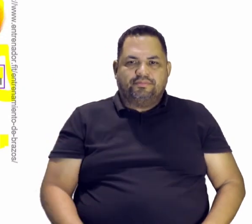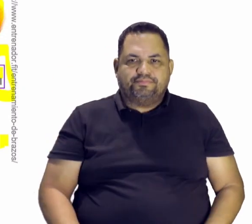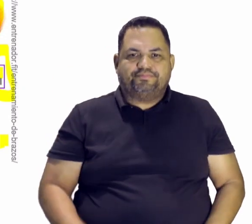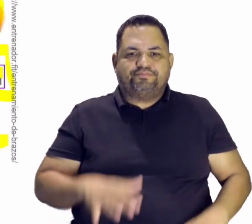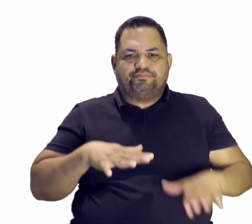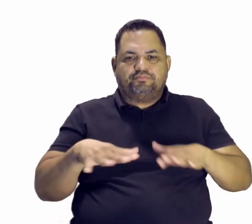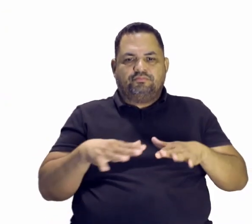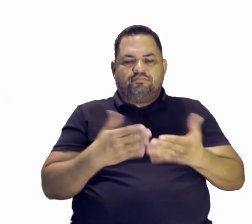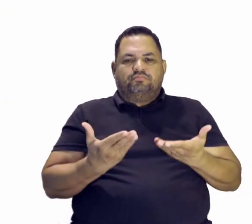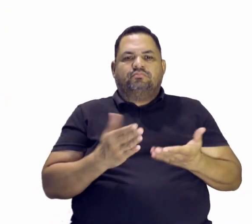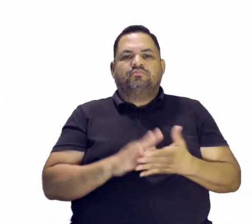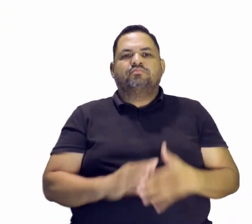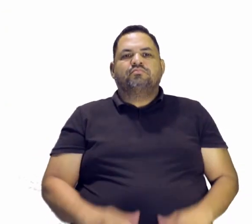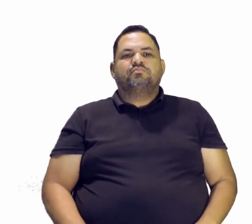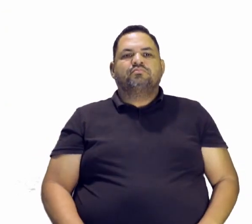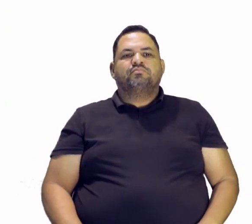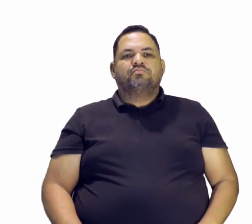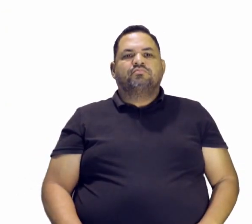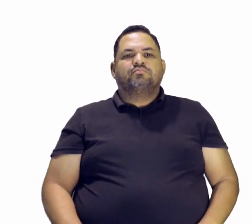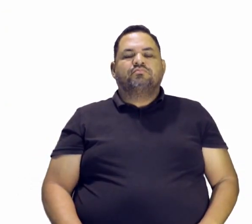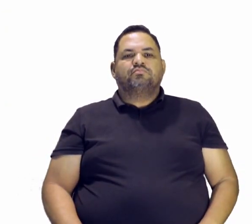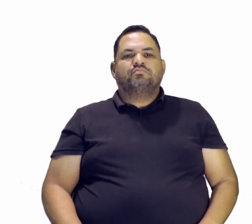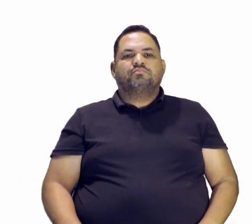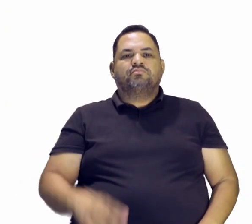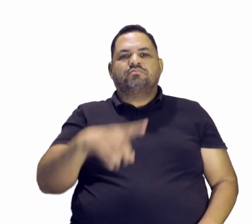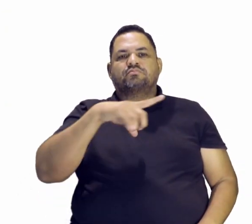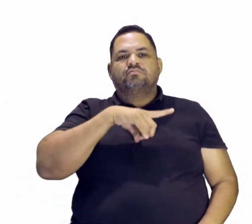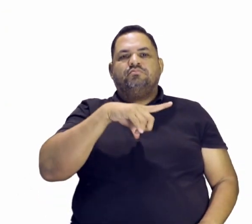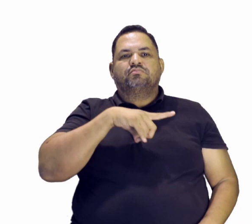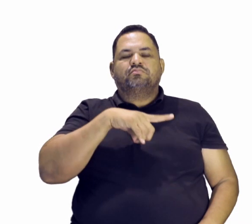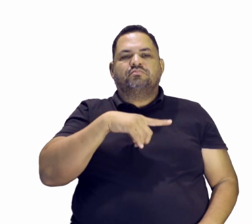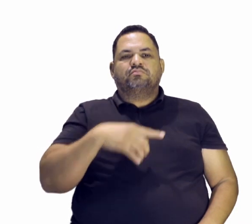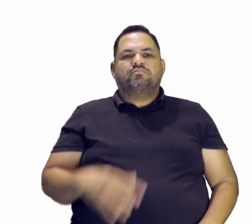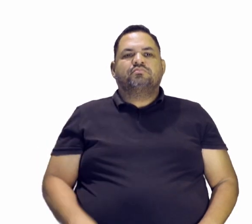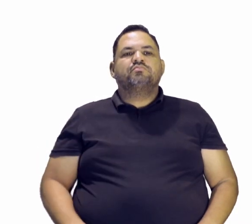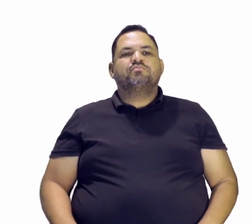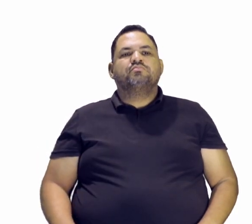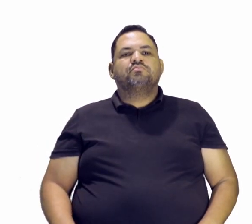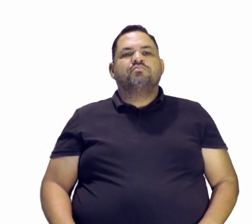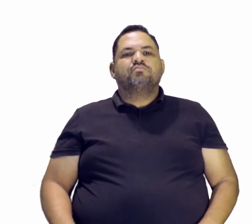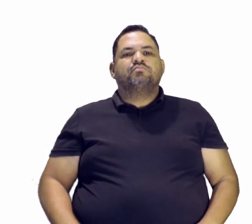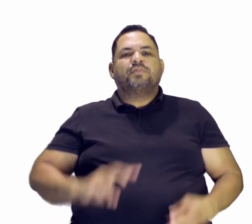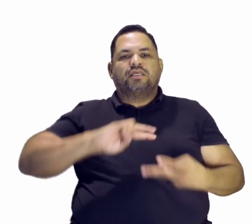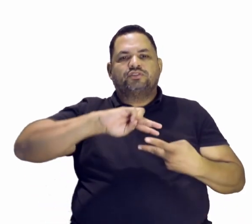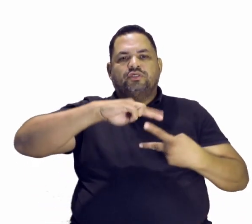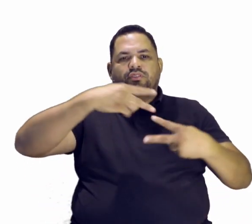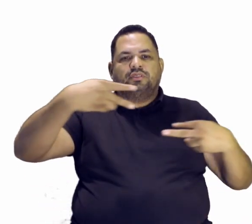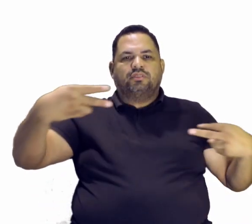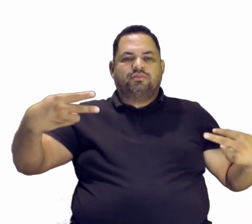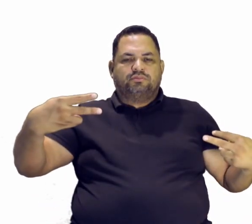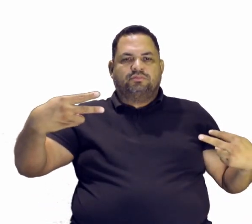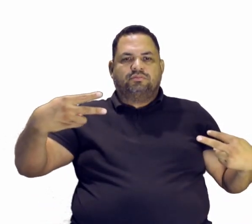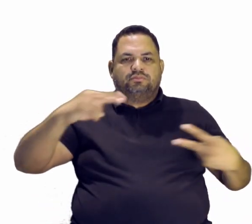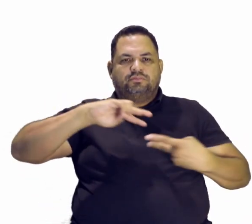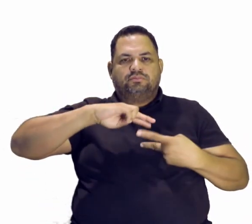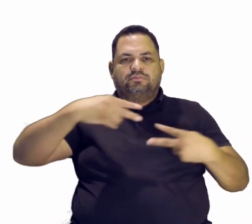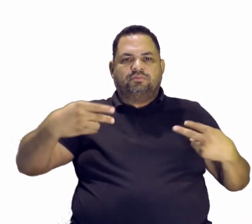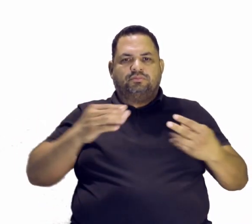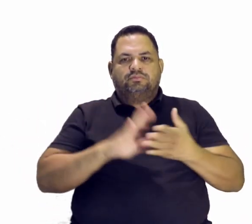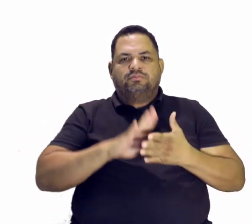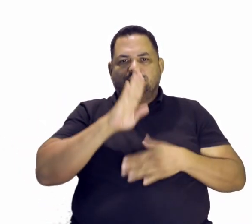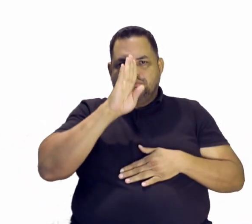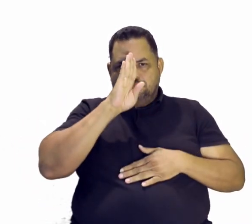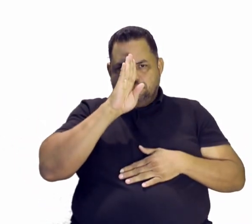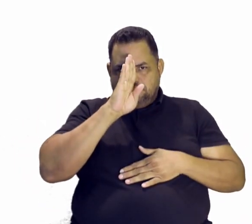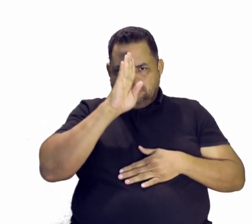muscular do nosso corpo, tá? Então nós temos aí o que, prof? Fator genético, né? As principais populações de fibras